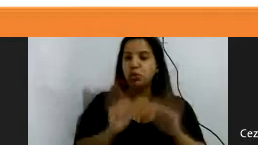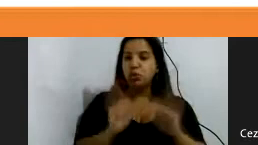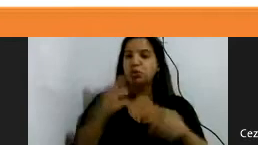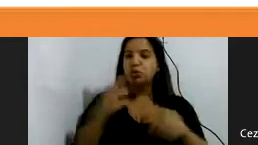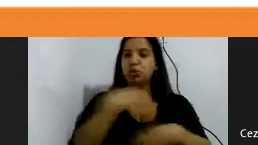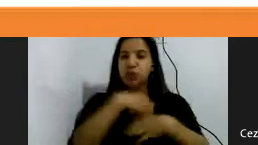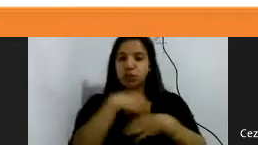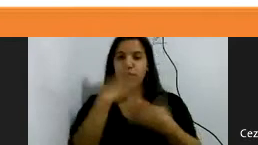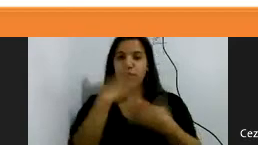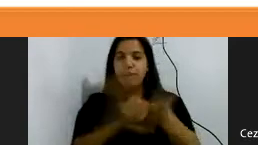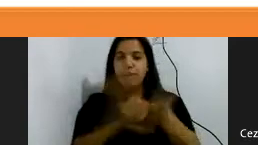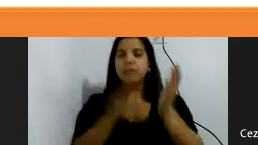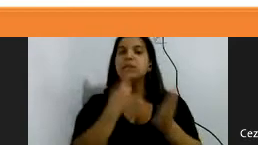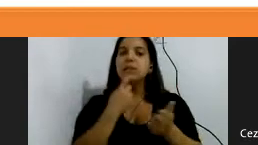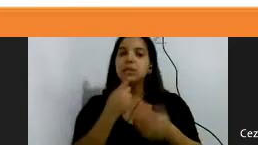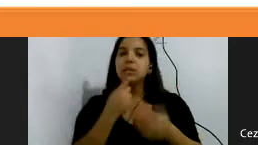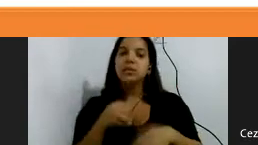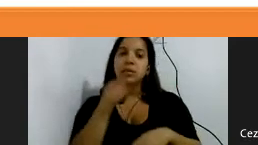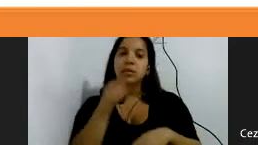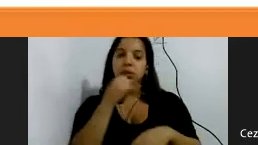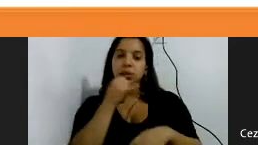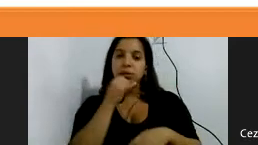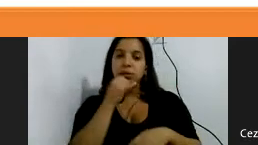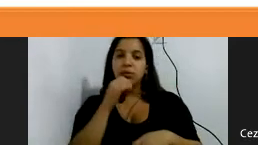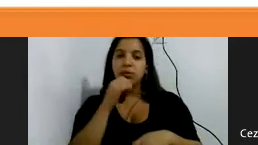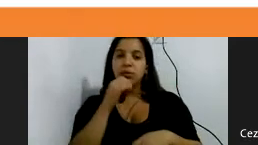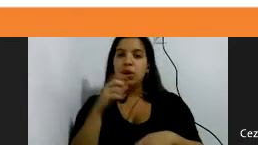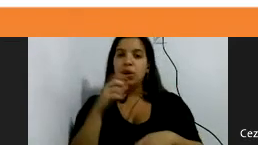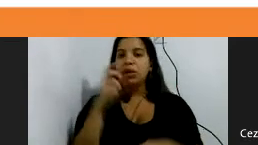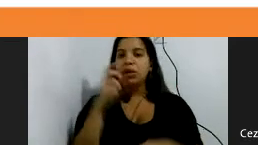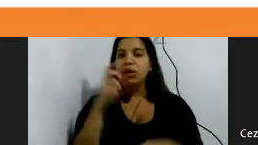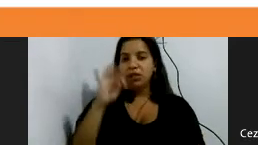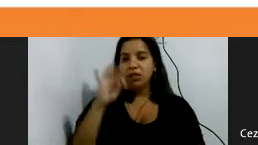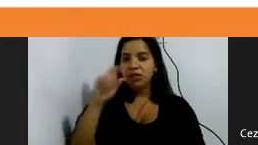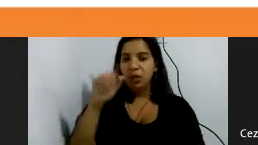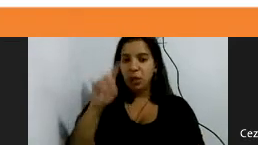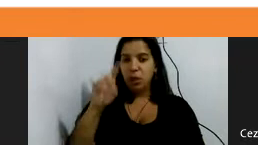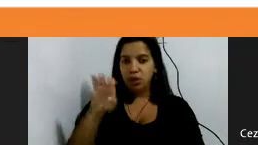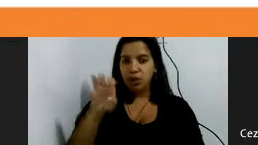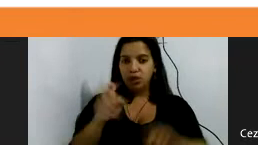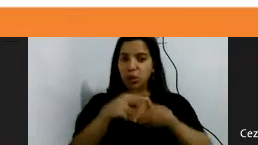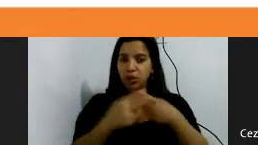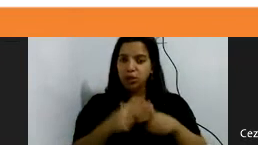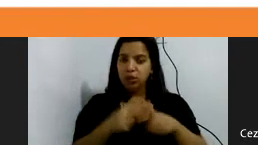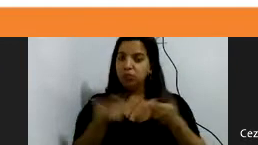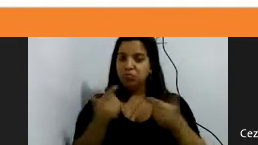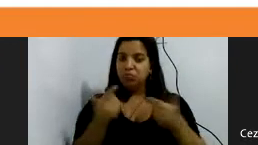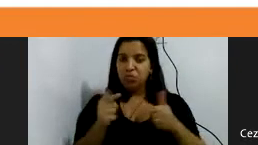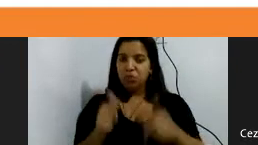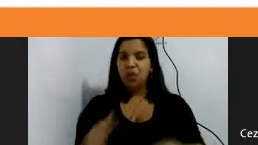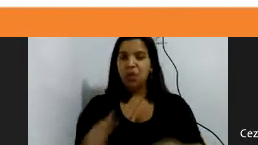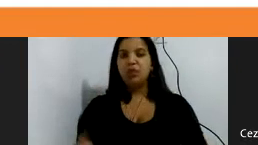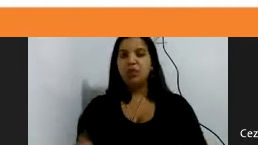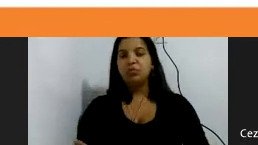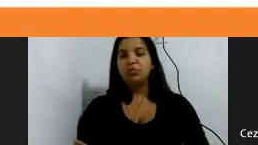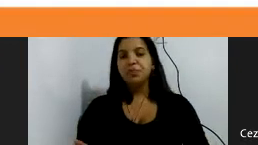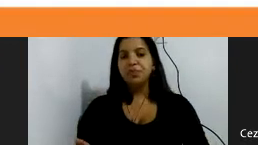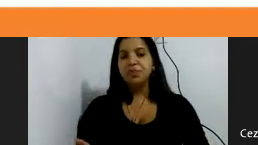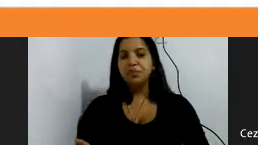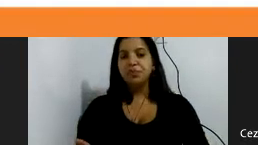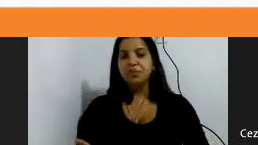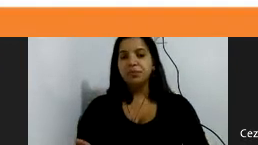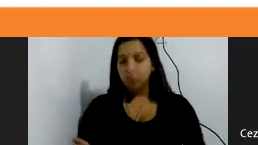com a perda de sangue, quando a infusão de cristalóide falhar em corrigir a redução do volume intravascular.